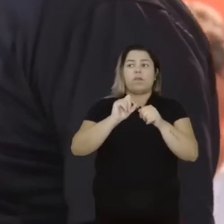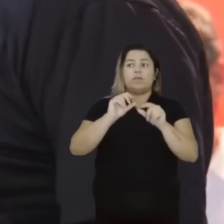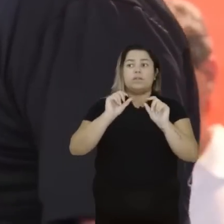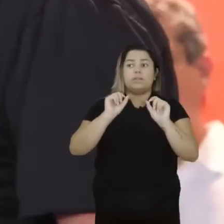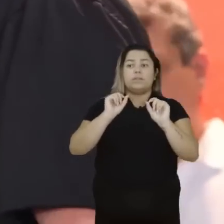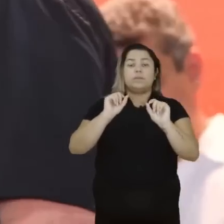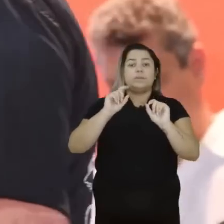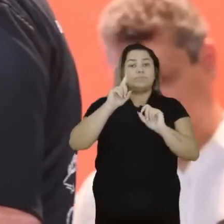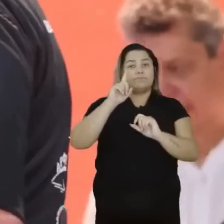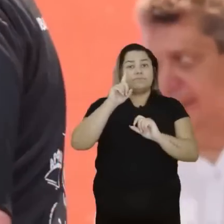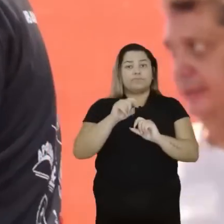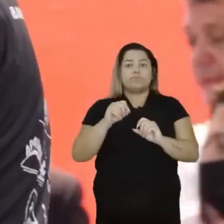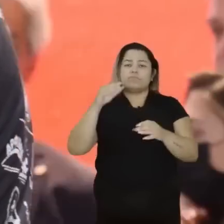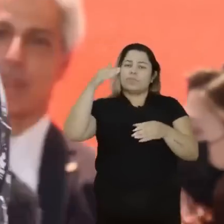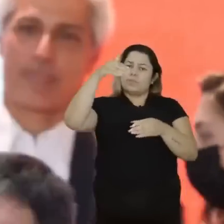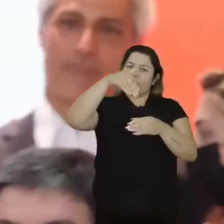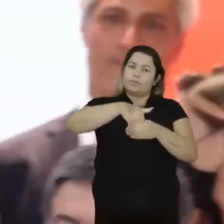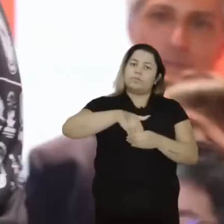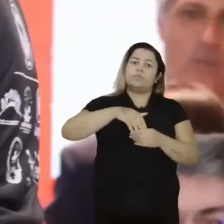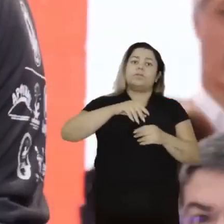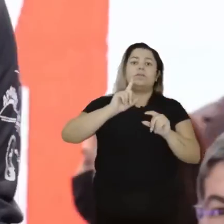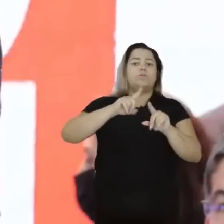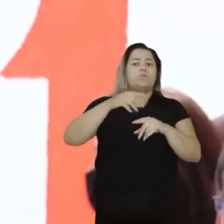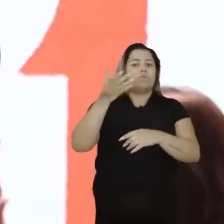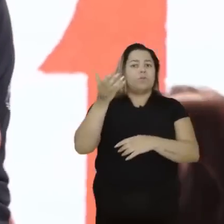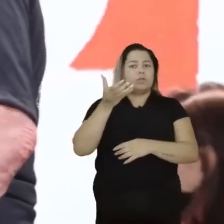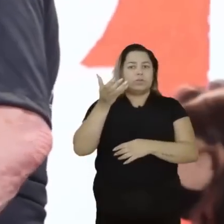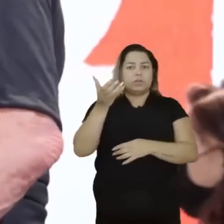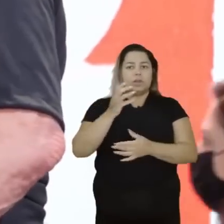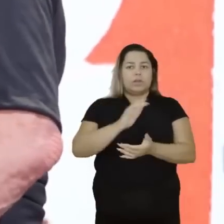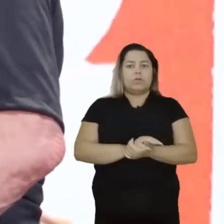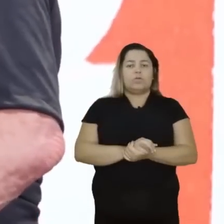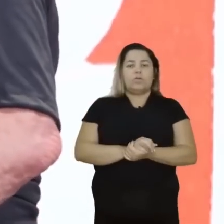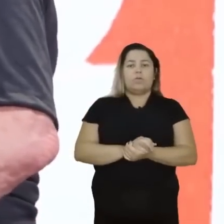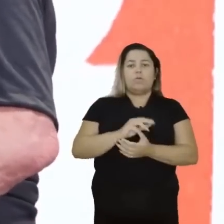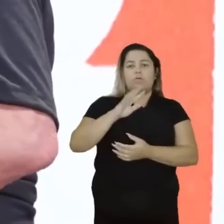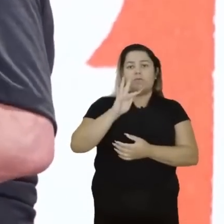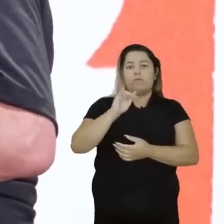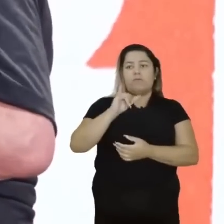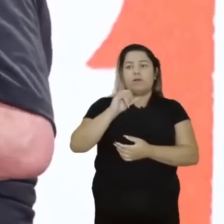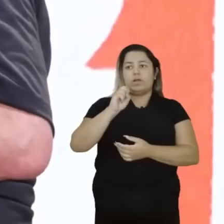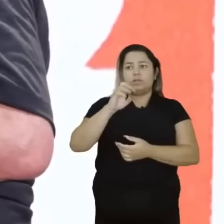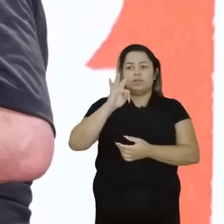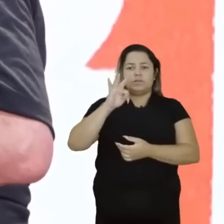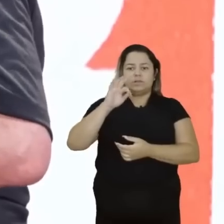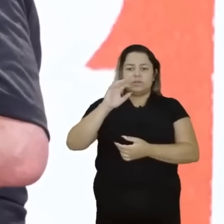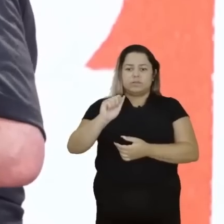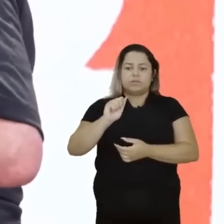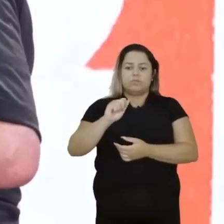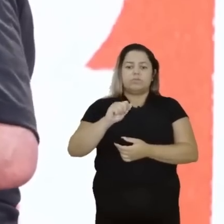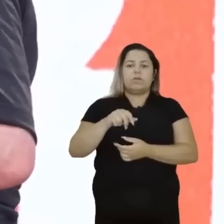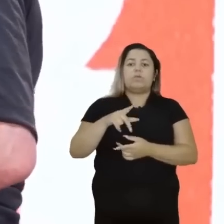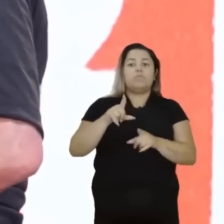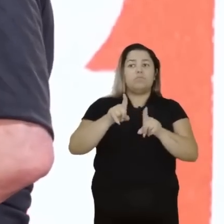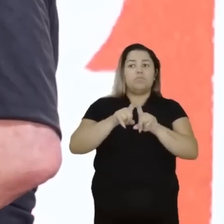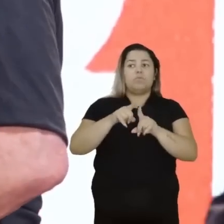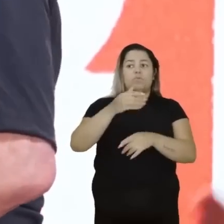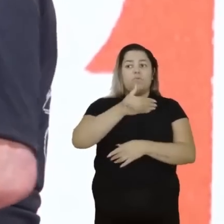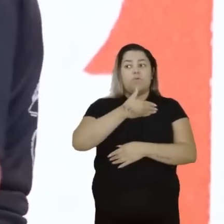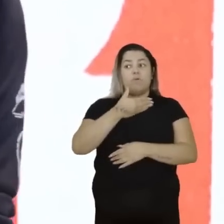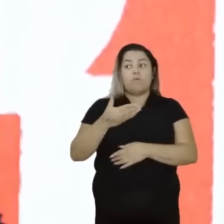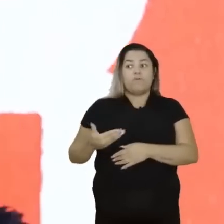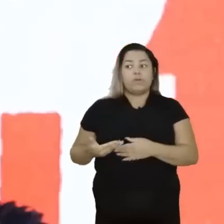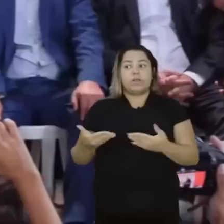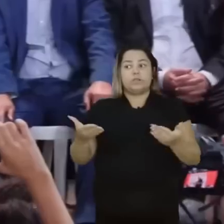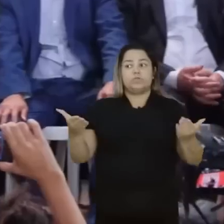seja votado do jeito que quer os fascistas que estão no governo hoje. É